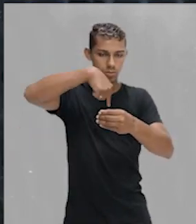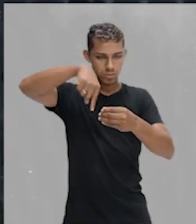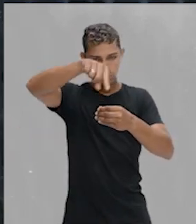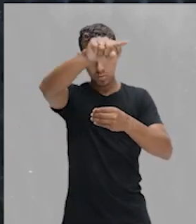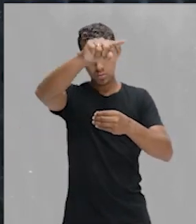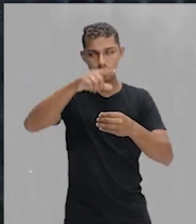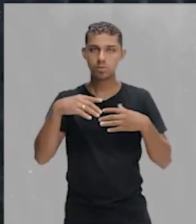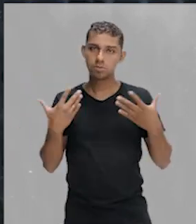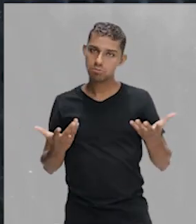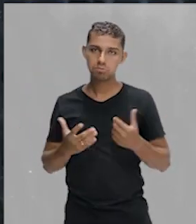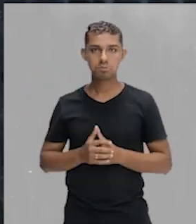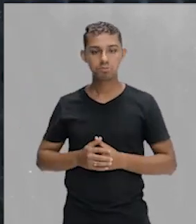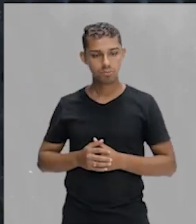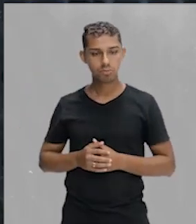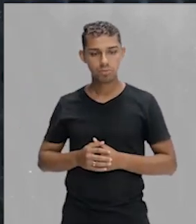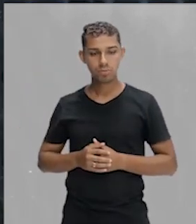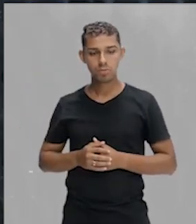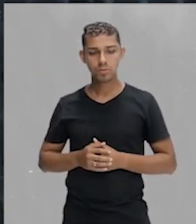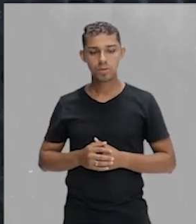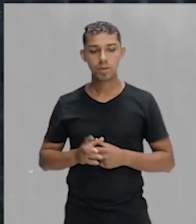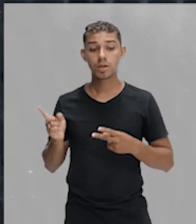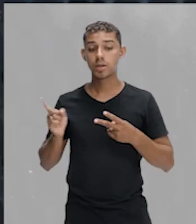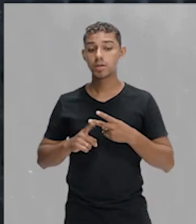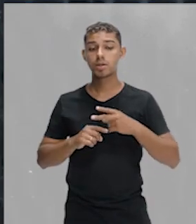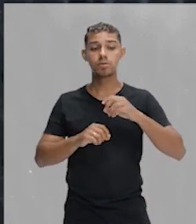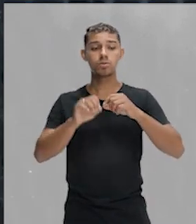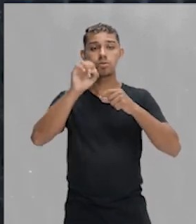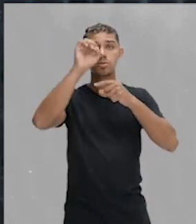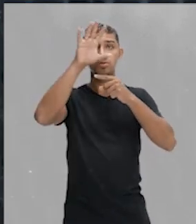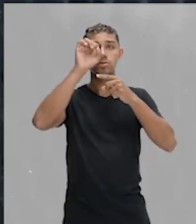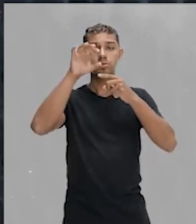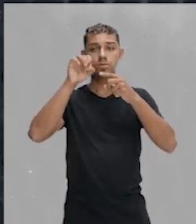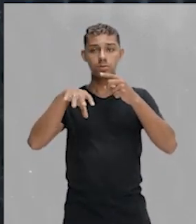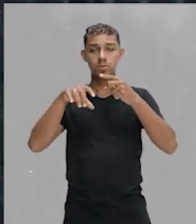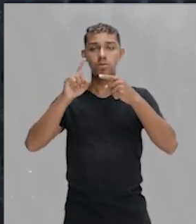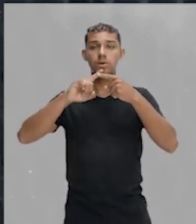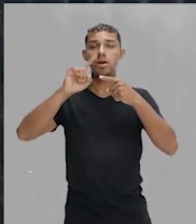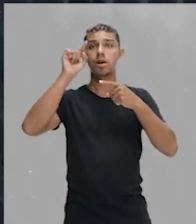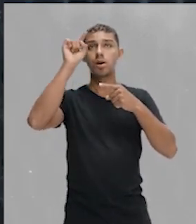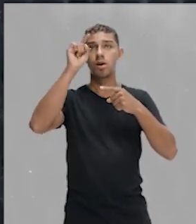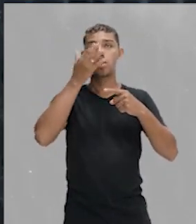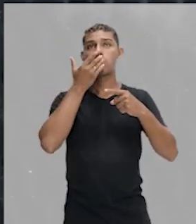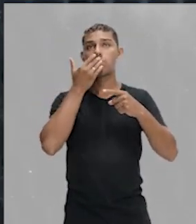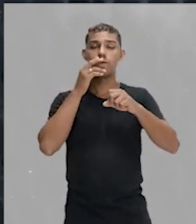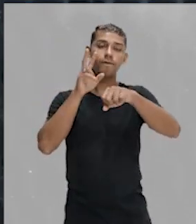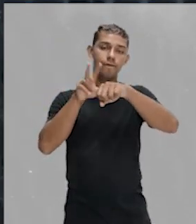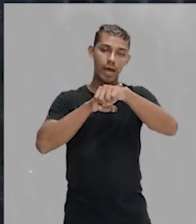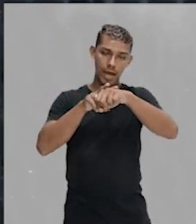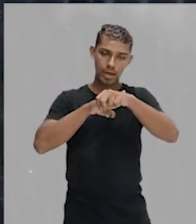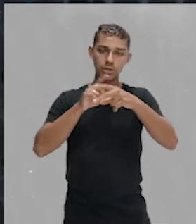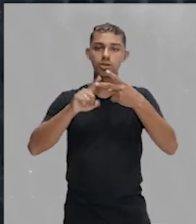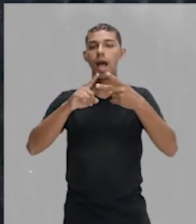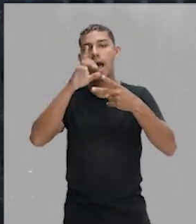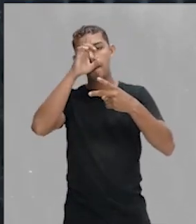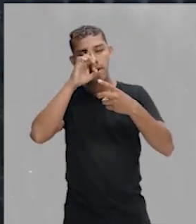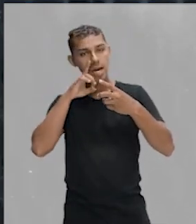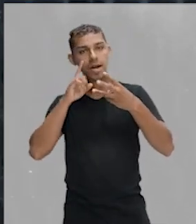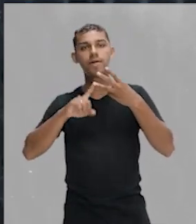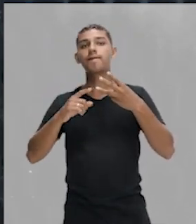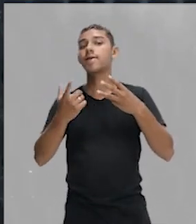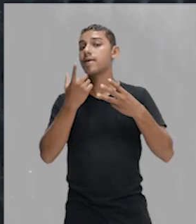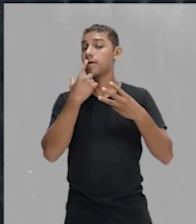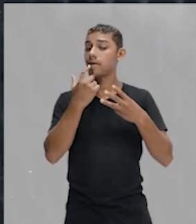com acento, tem a mesma forma em espanhol, em português e em espanhol. E viaduto